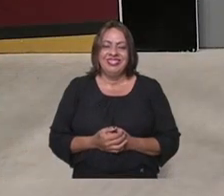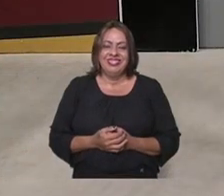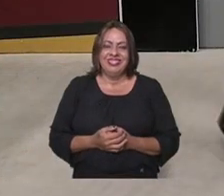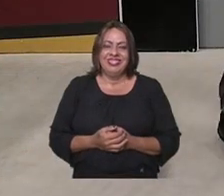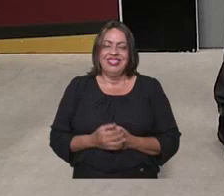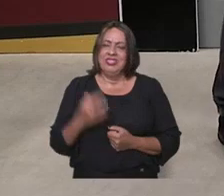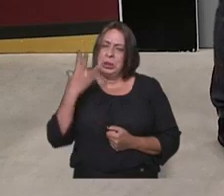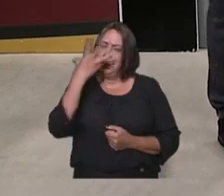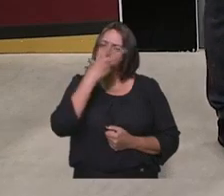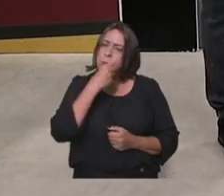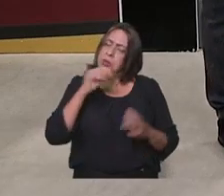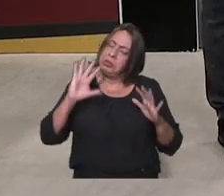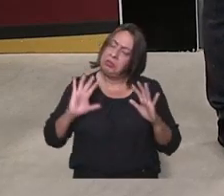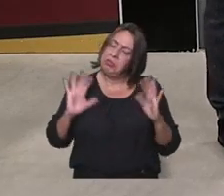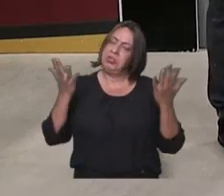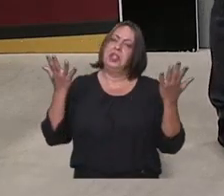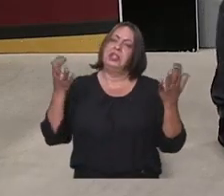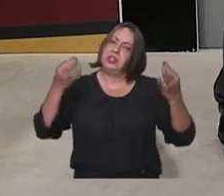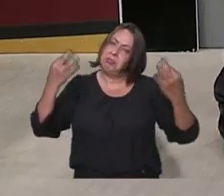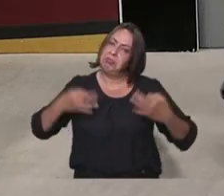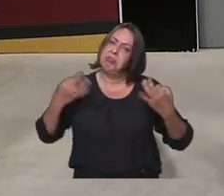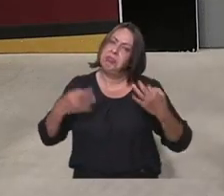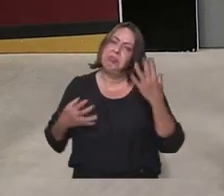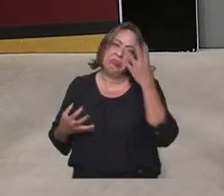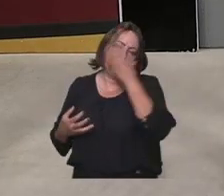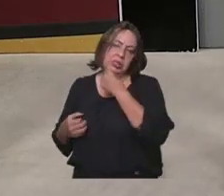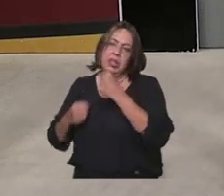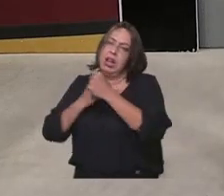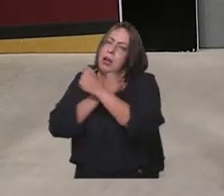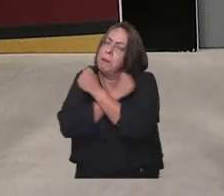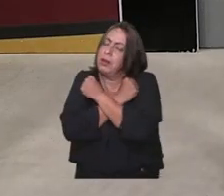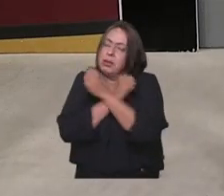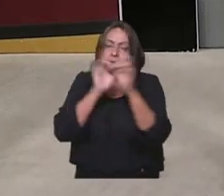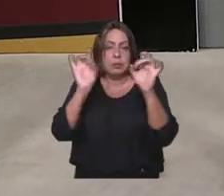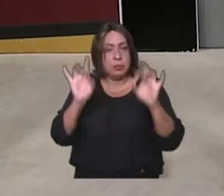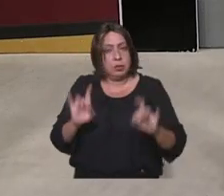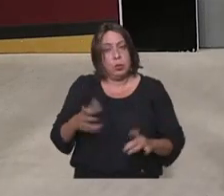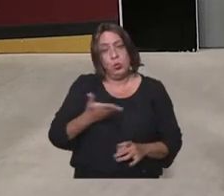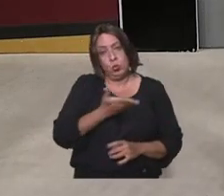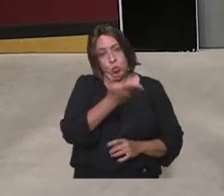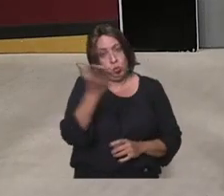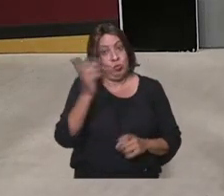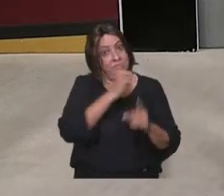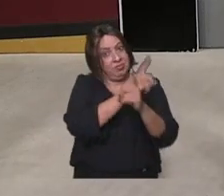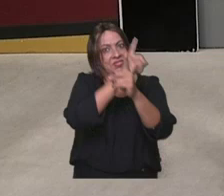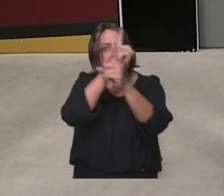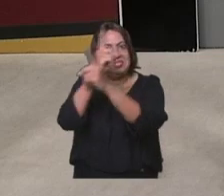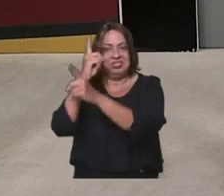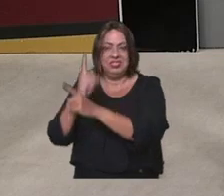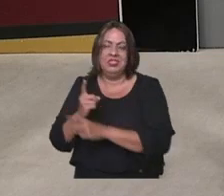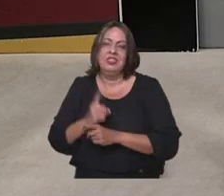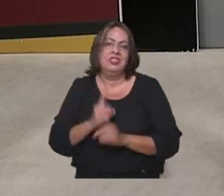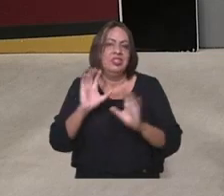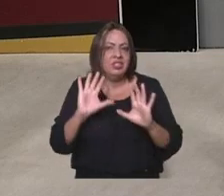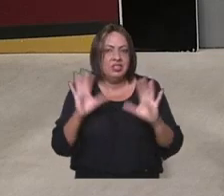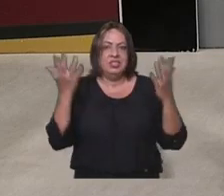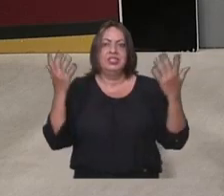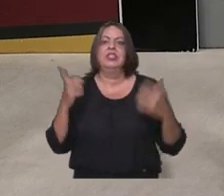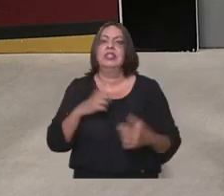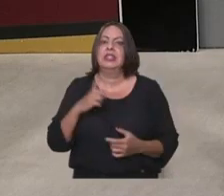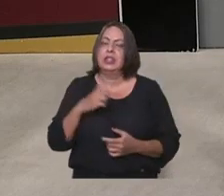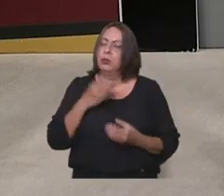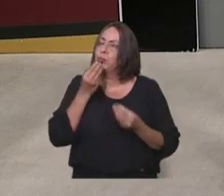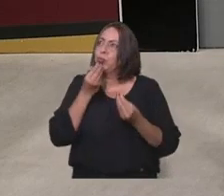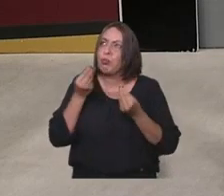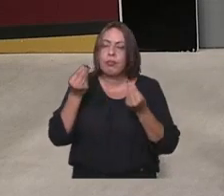Bonita aí, festa, hein? Festa linda, né? Um abraço especial para todos que eu tive a honra de encontrar nessa festa, que teve muito